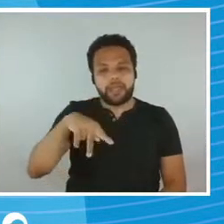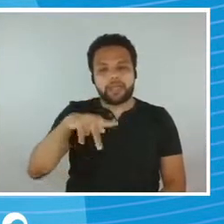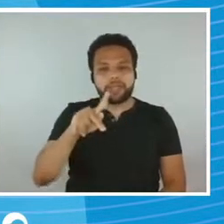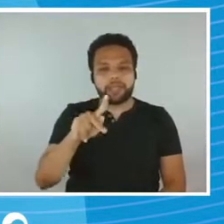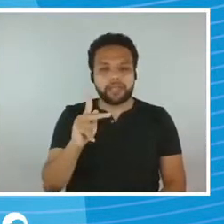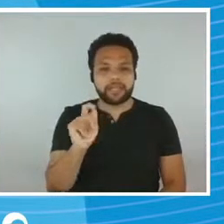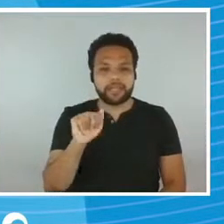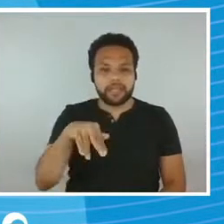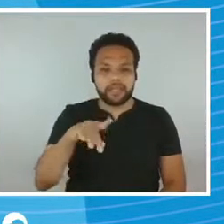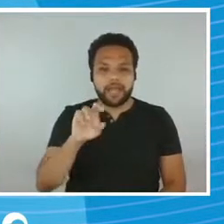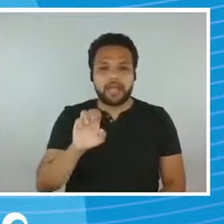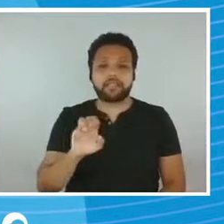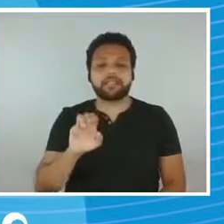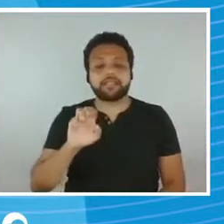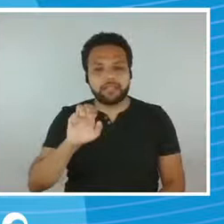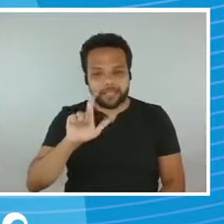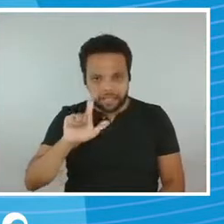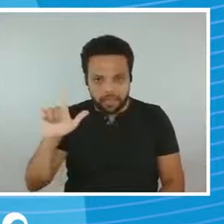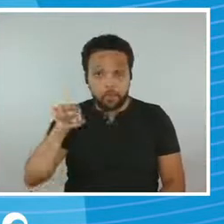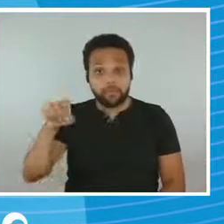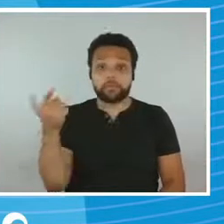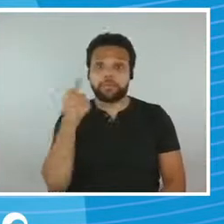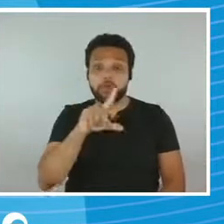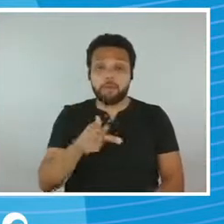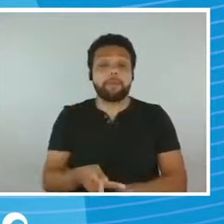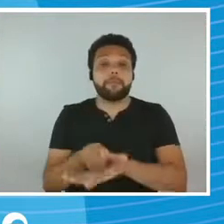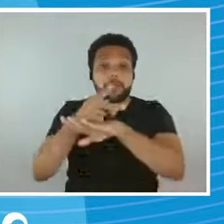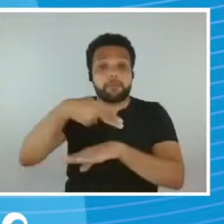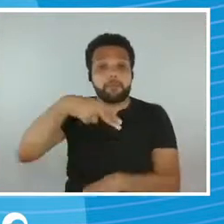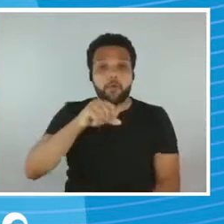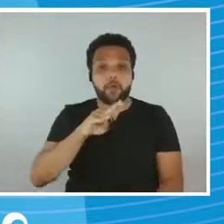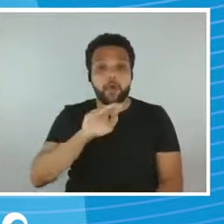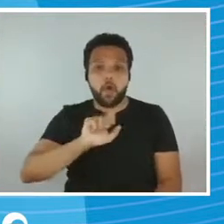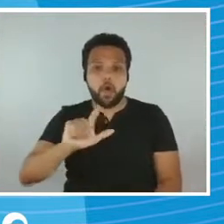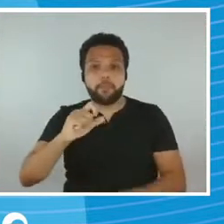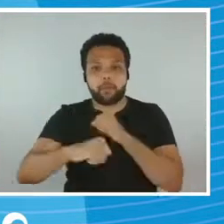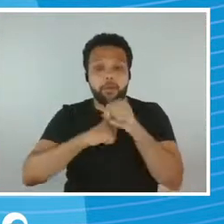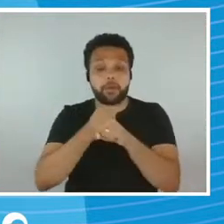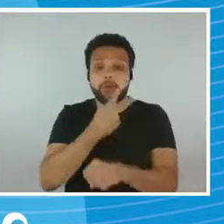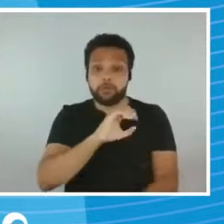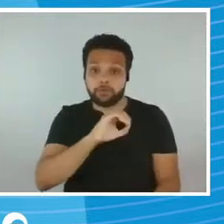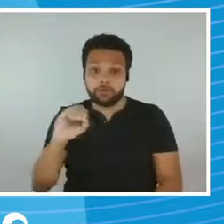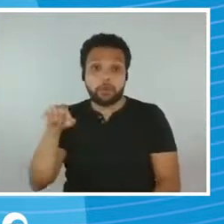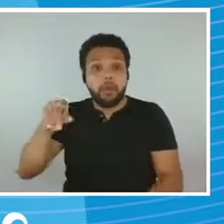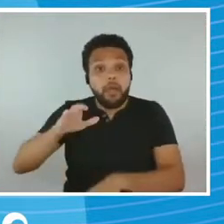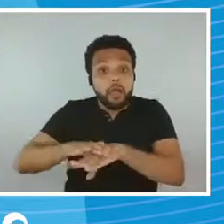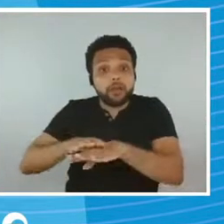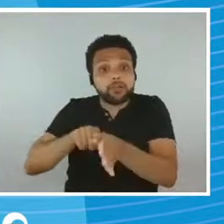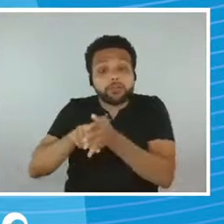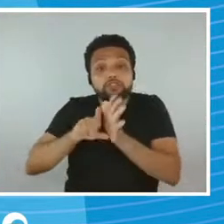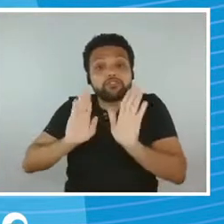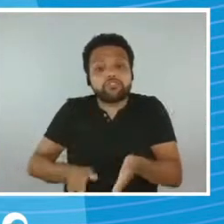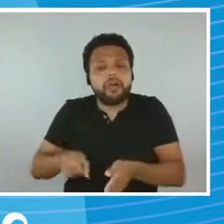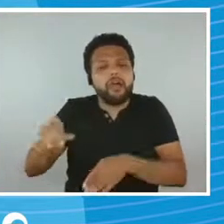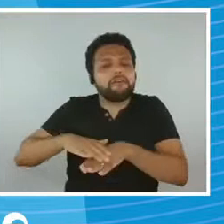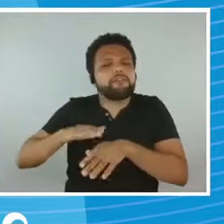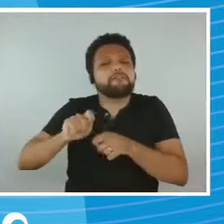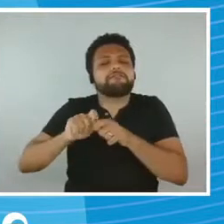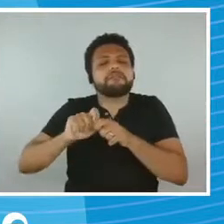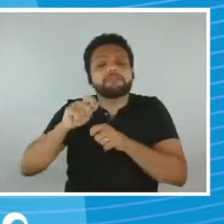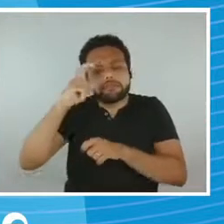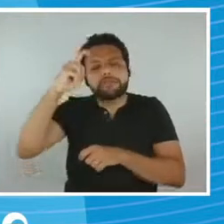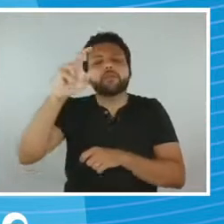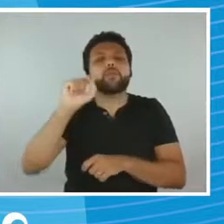o prêmio Nobel, acho que no ano 2000, e ele fez uma coisa super inteligente. Ele usou um organismo que é